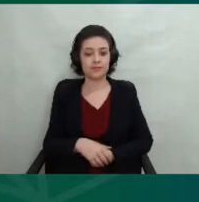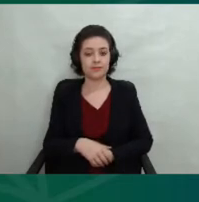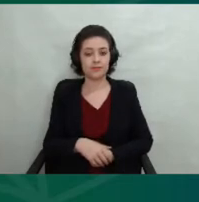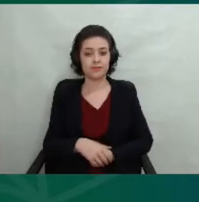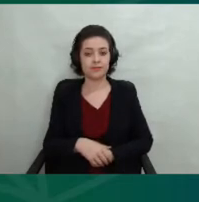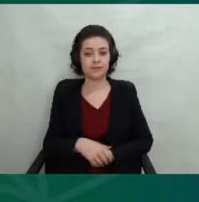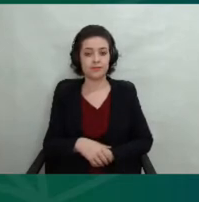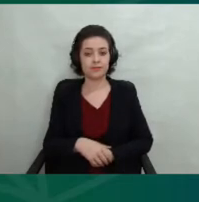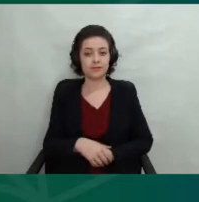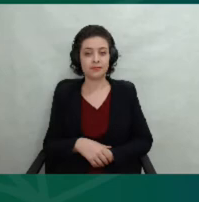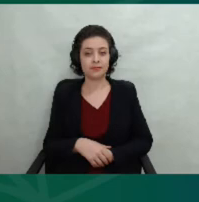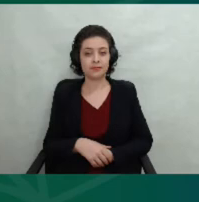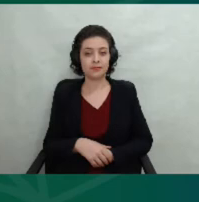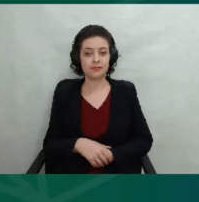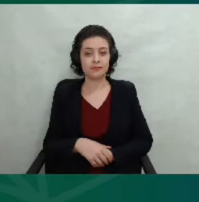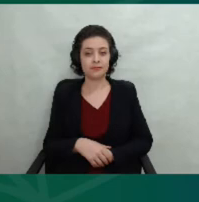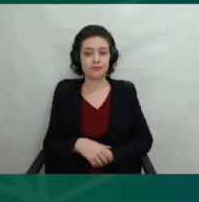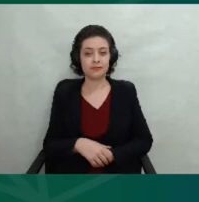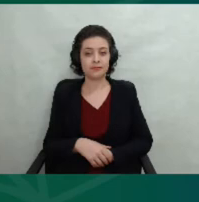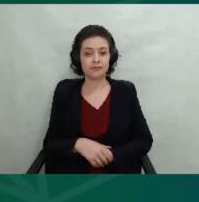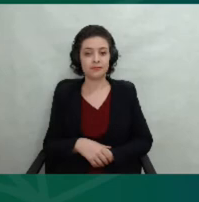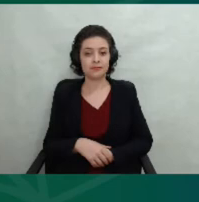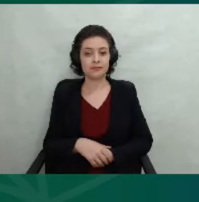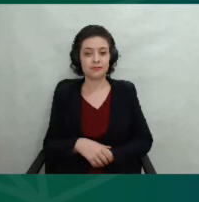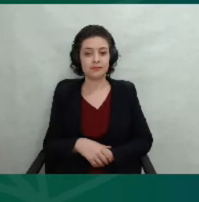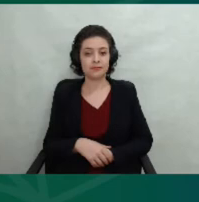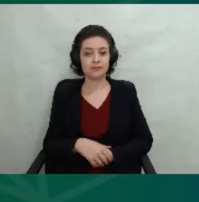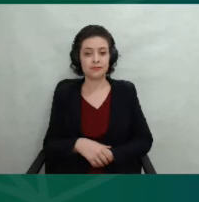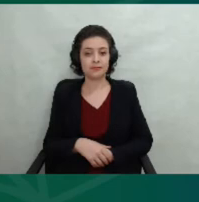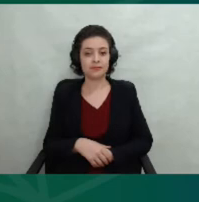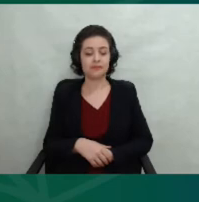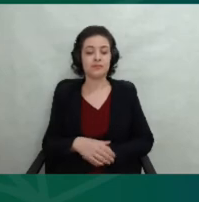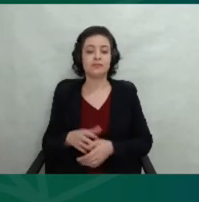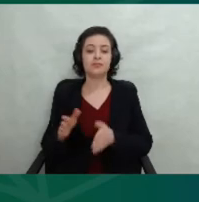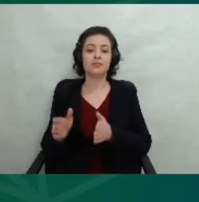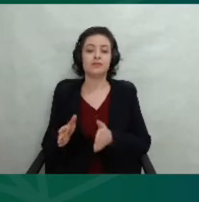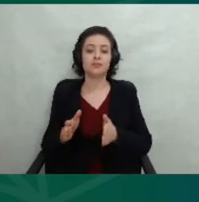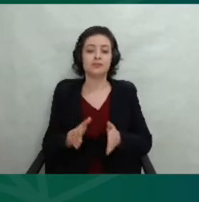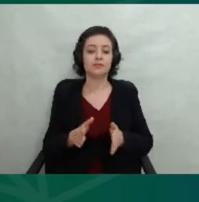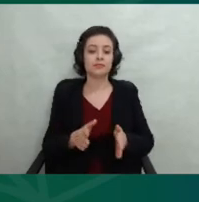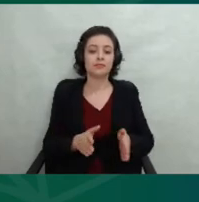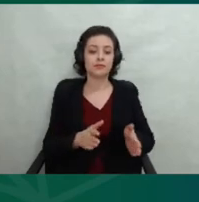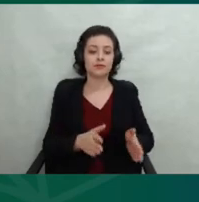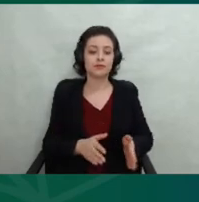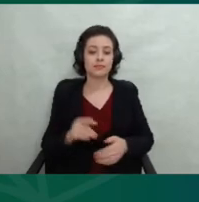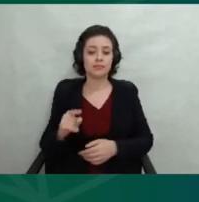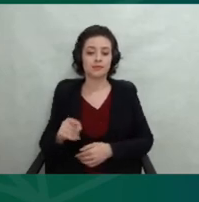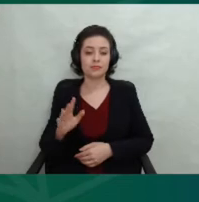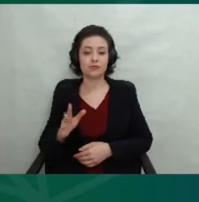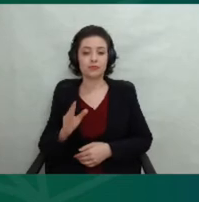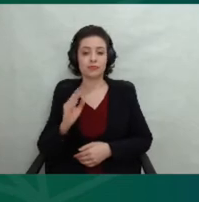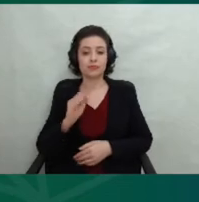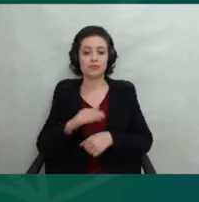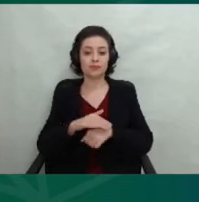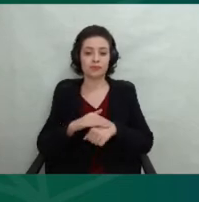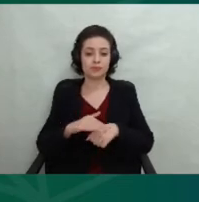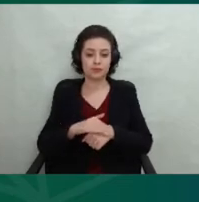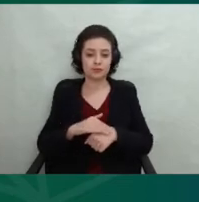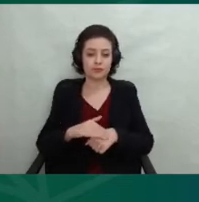Bom, então, quais são as próximas etapas? Né? Essa que nós já começamos, que agora vê